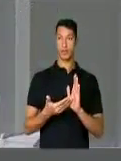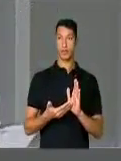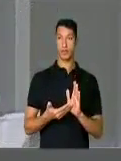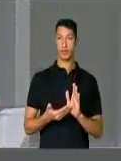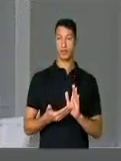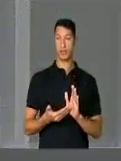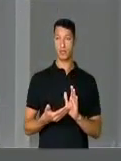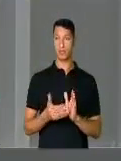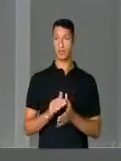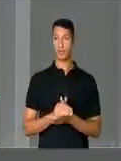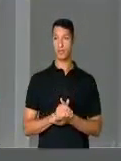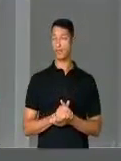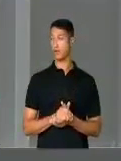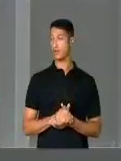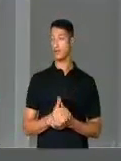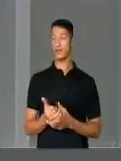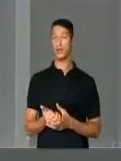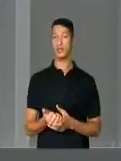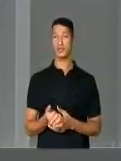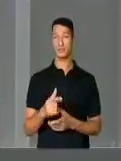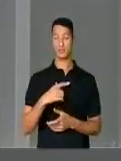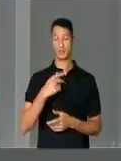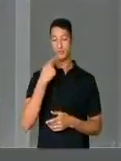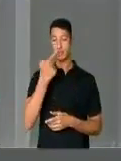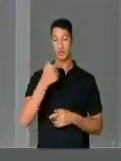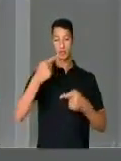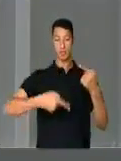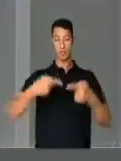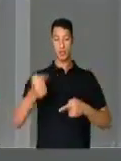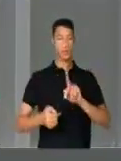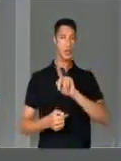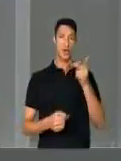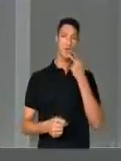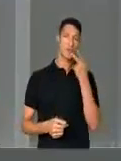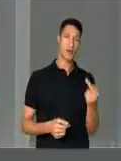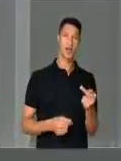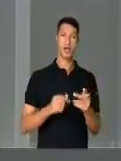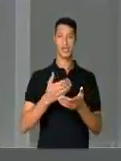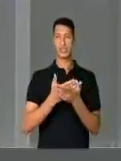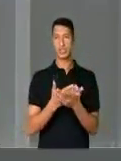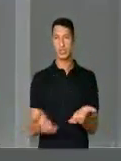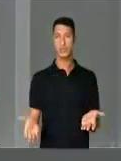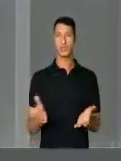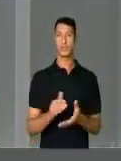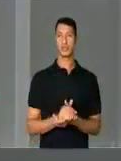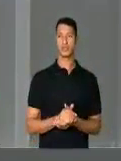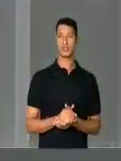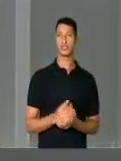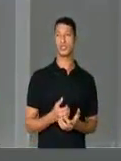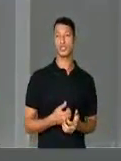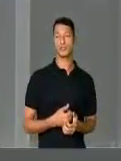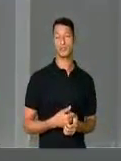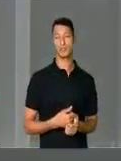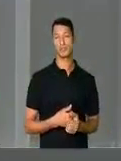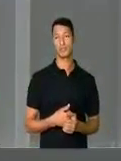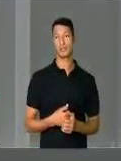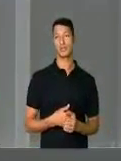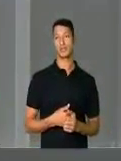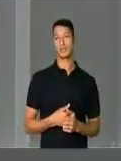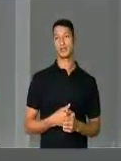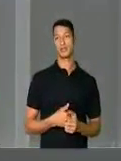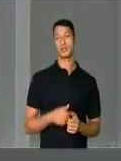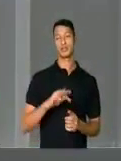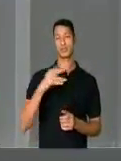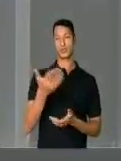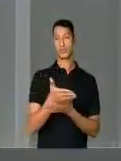casa não para falar de impeachment, não para falar de renúncia,